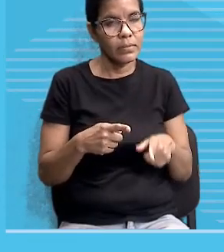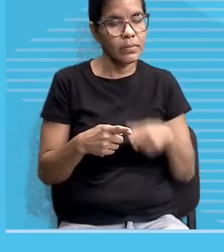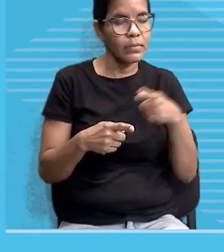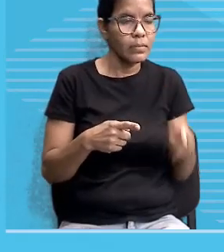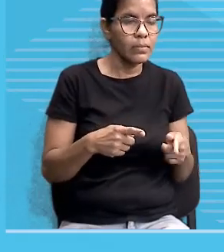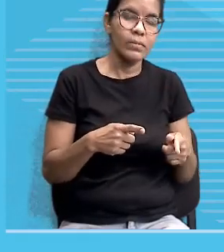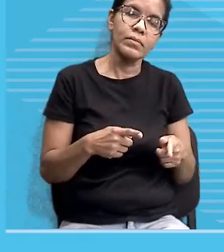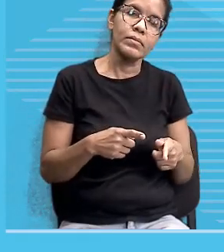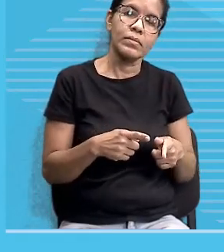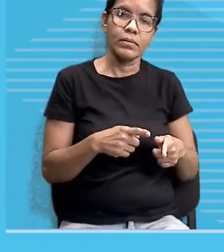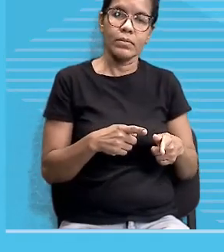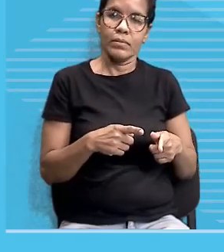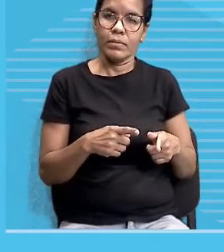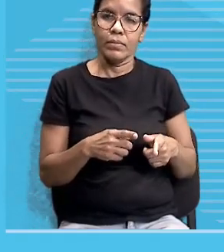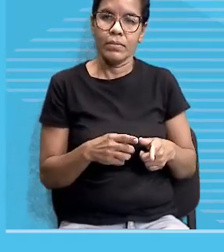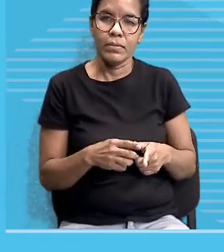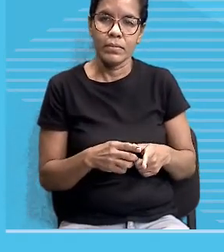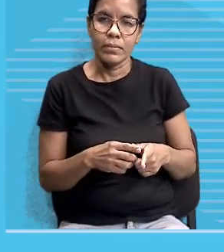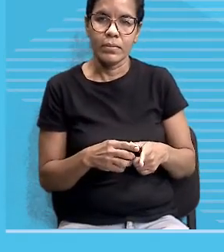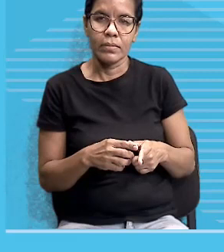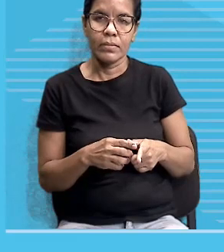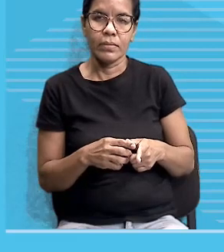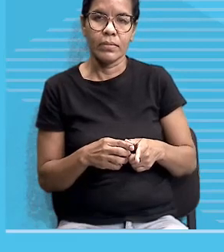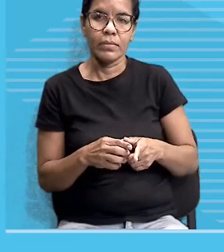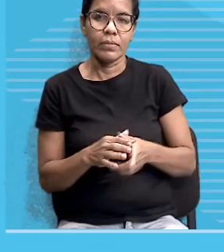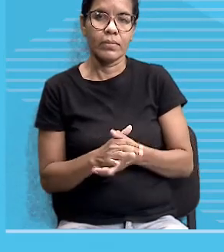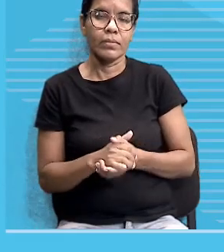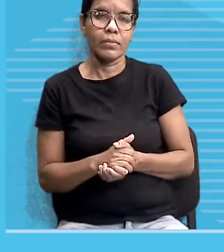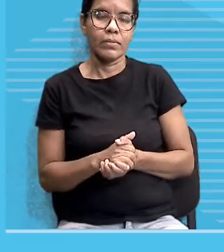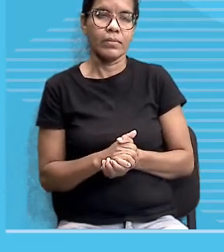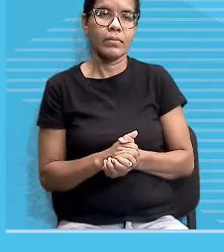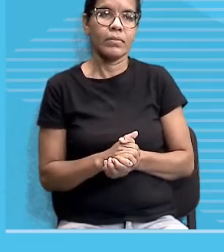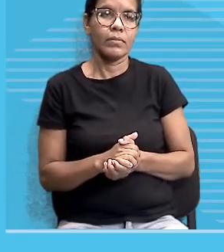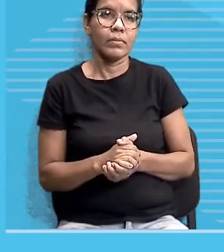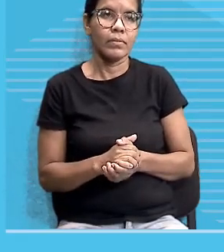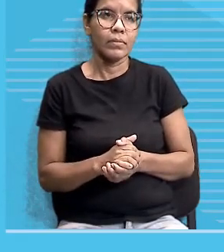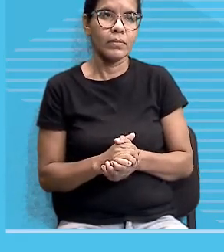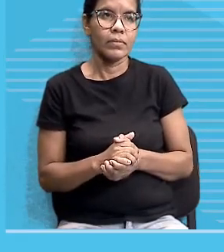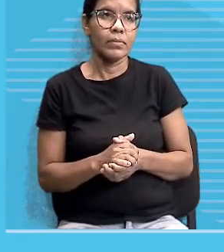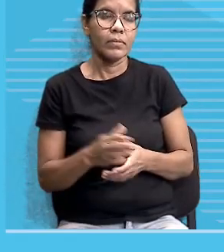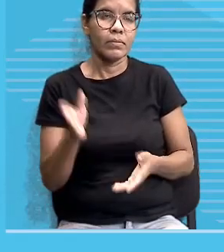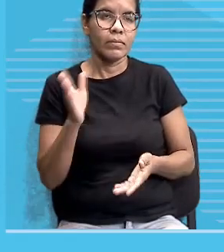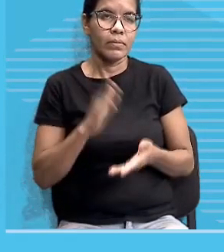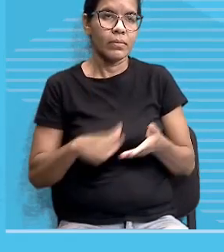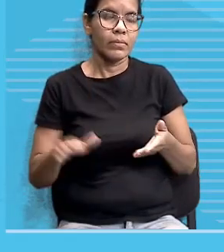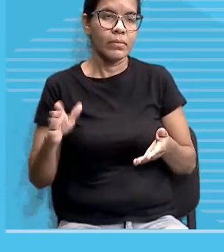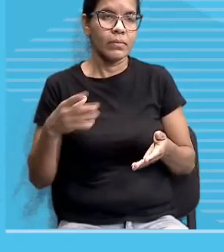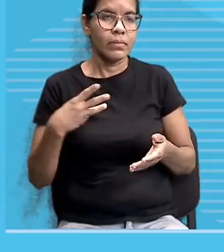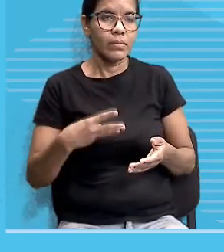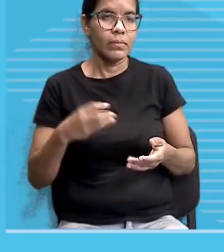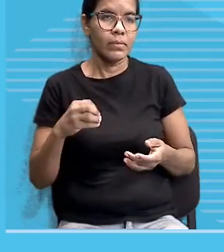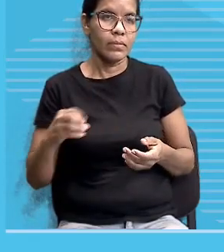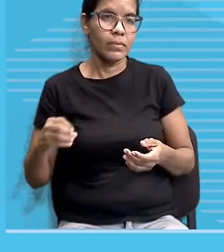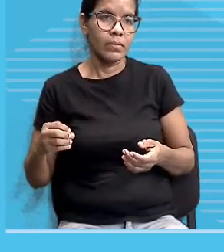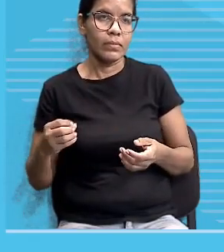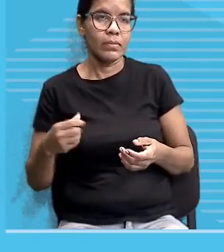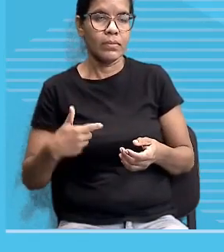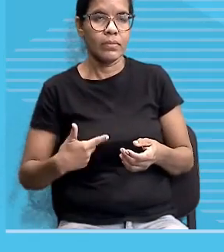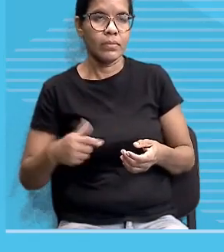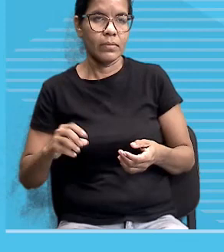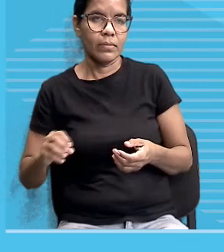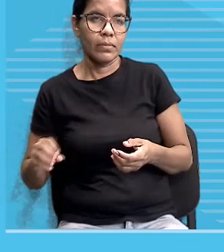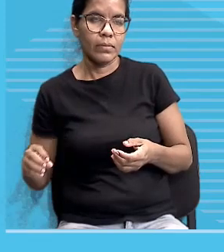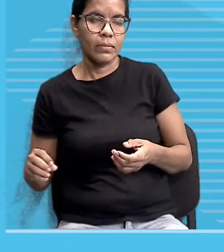casas decimais para a esquerda tá mesma coisa que dividir 300 por 1000 E